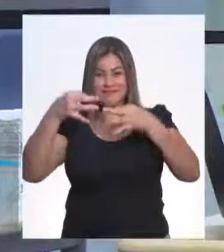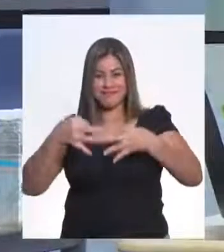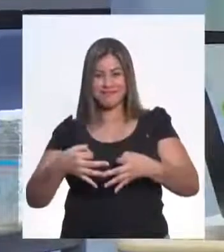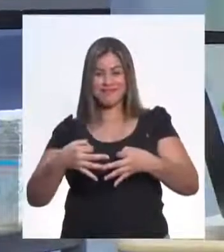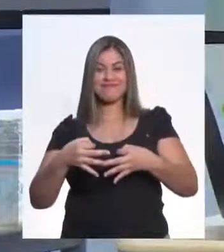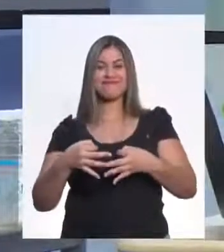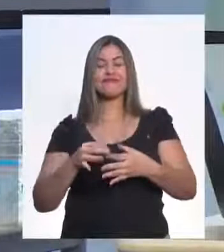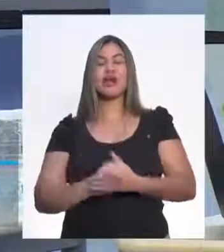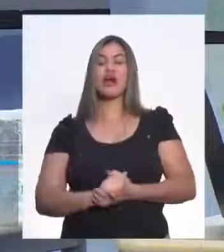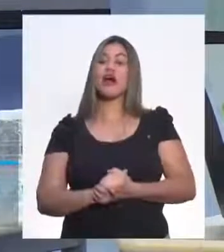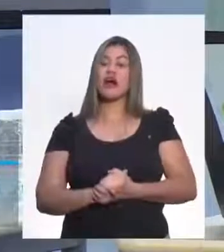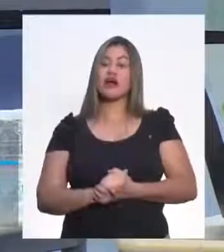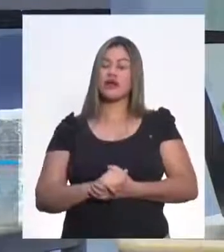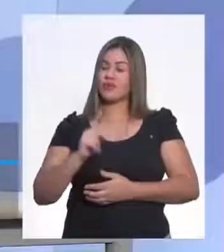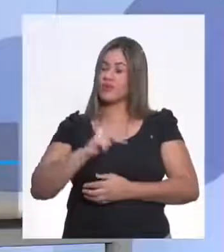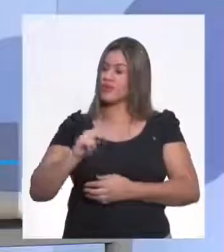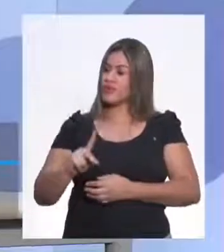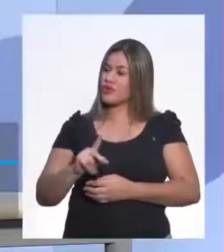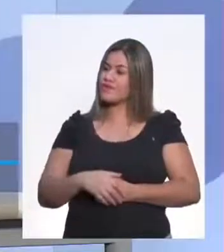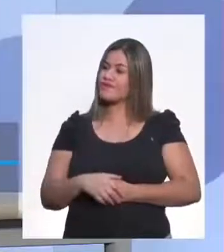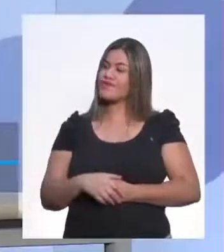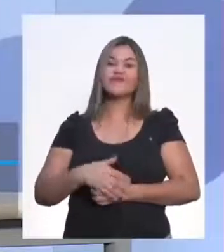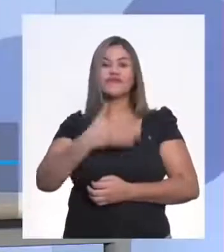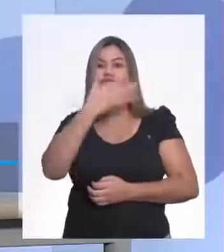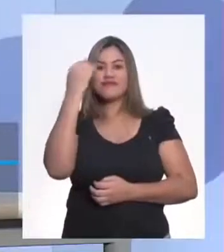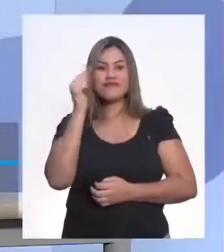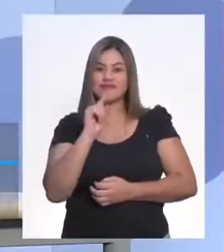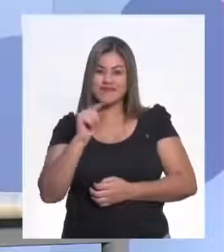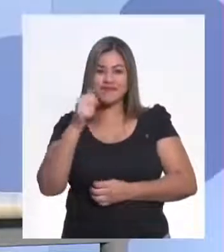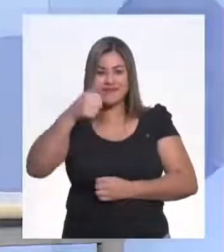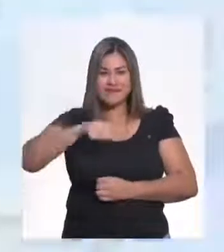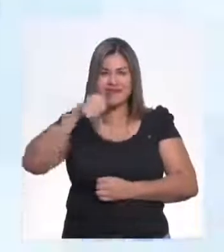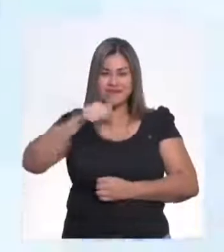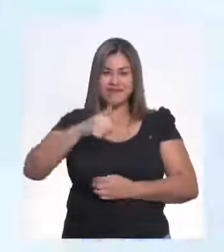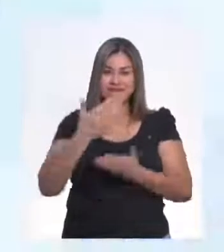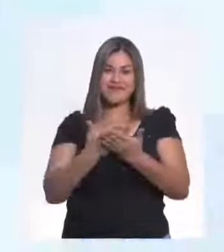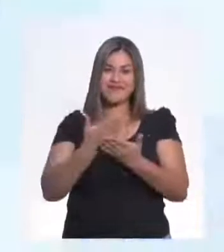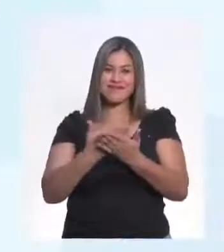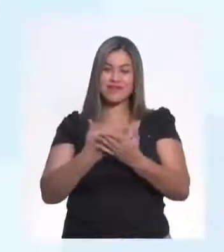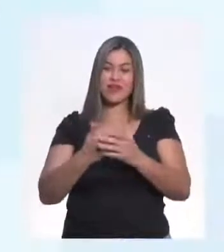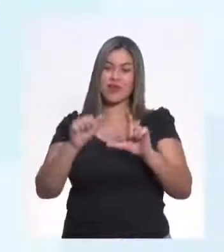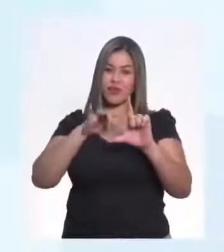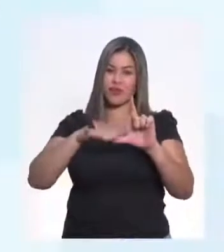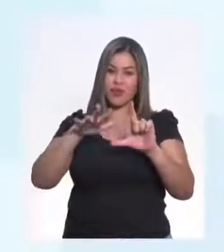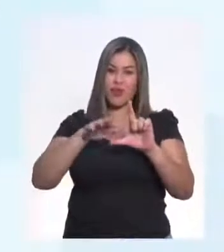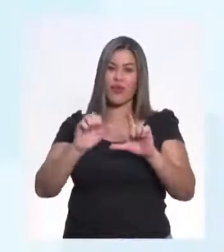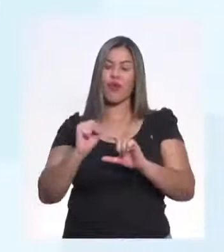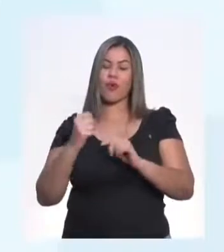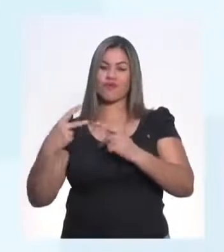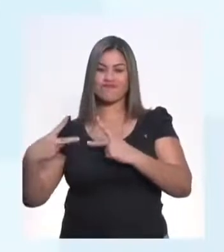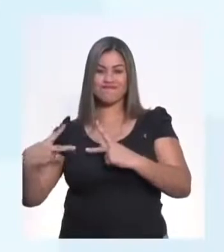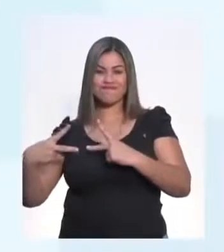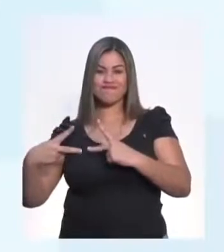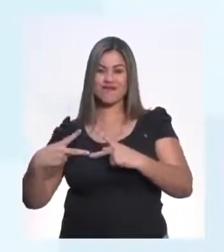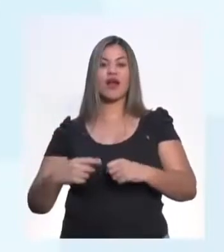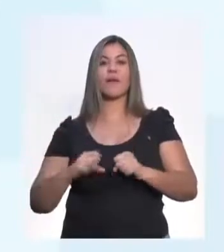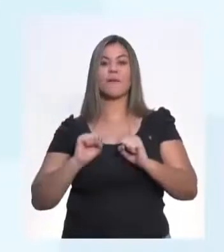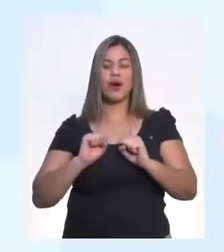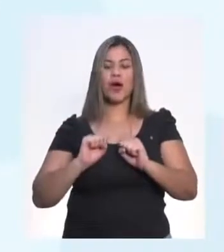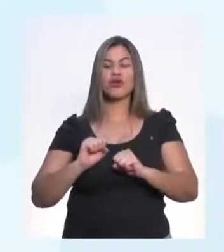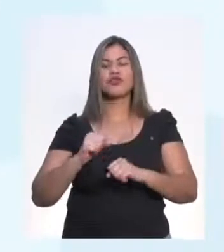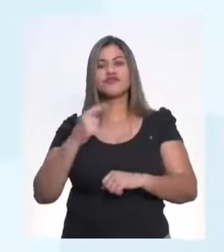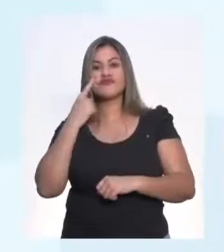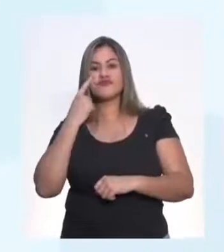pessoal. Professora Roberta? Pessoal, não esqueçam de avaliar a nossa aula, então, por favor, entrem aí ou no QR Code ou no link e coloquem lá o que a gente